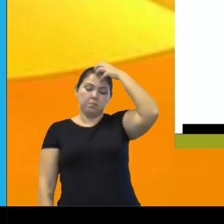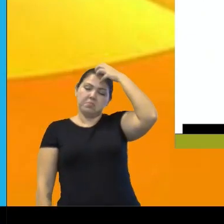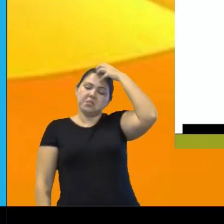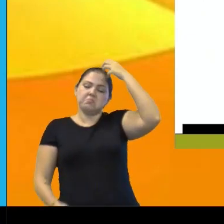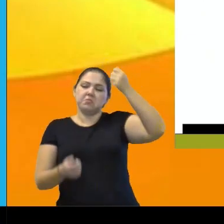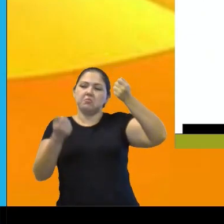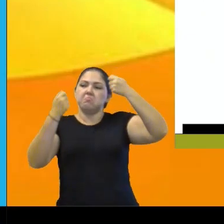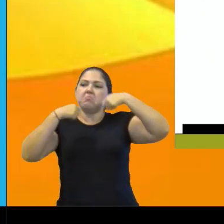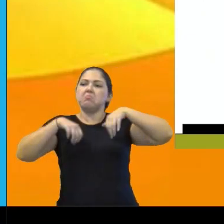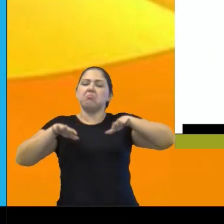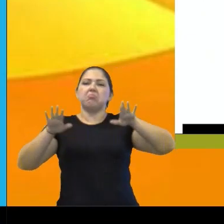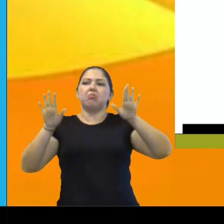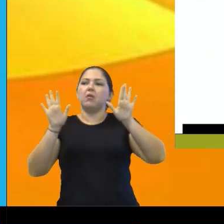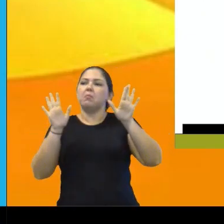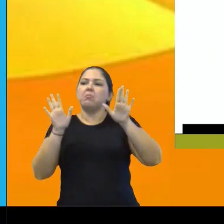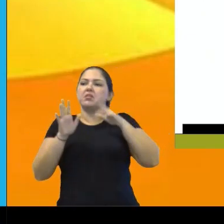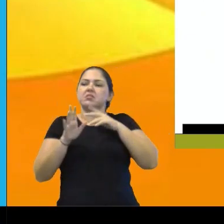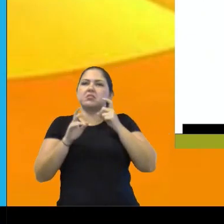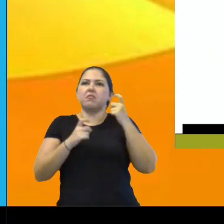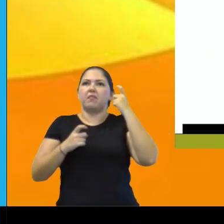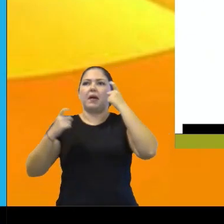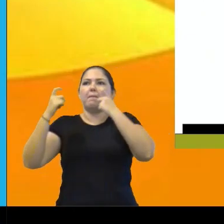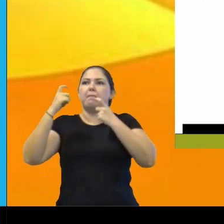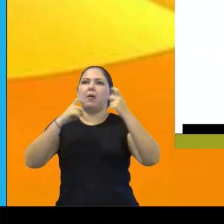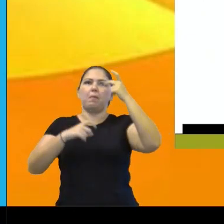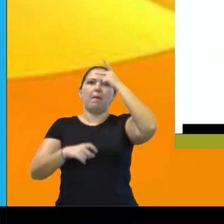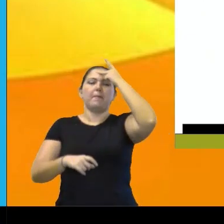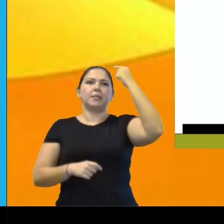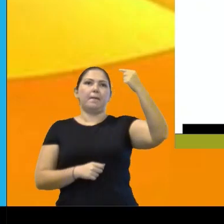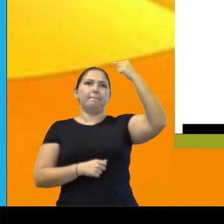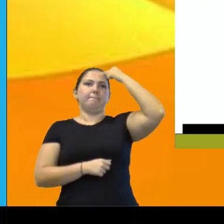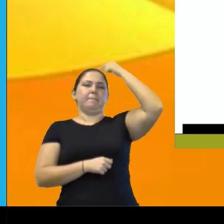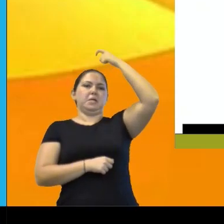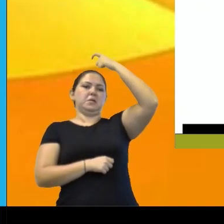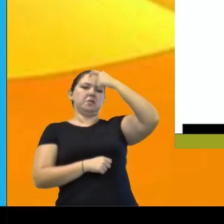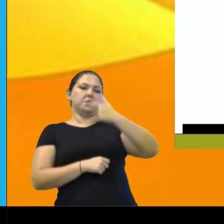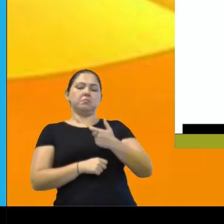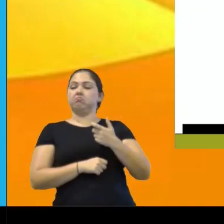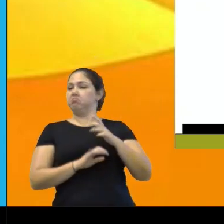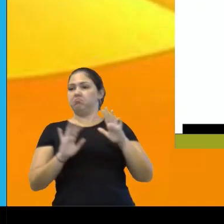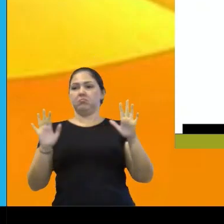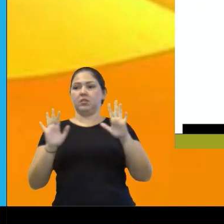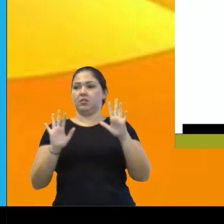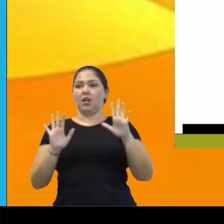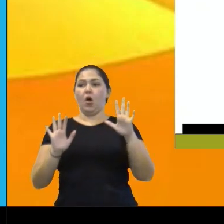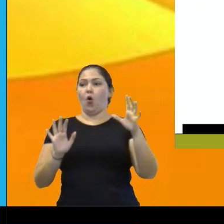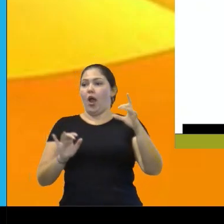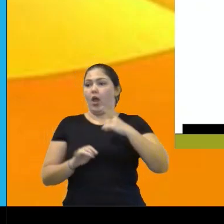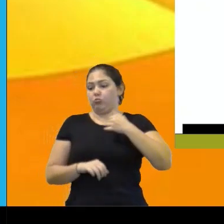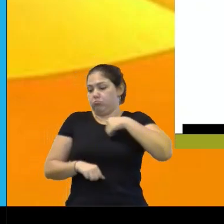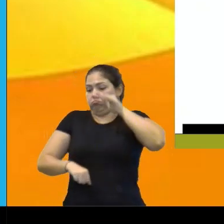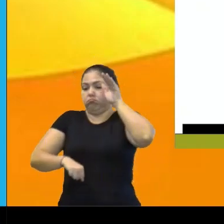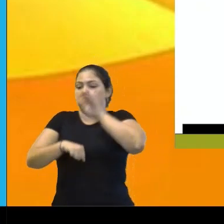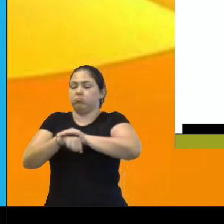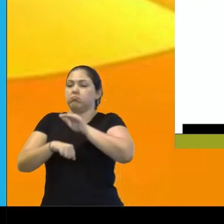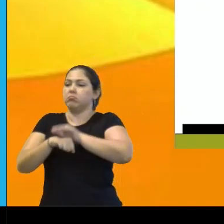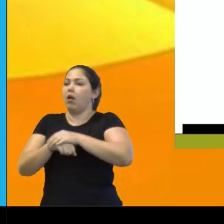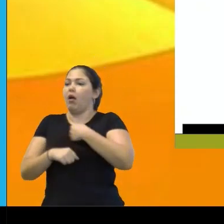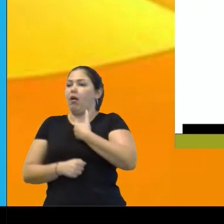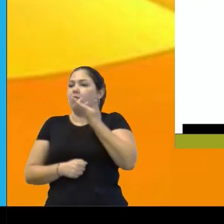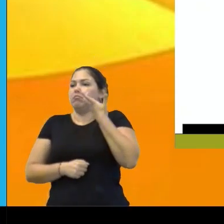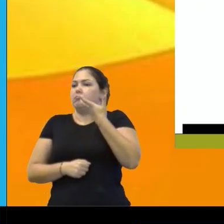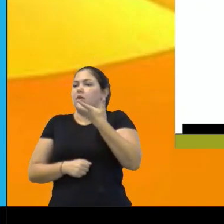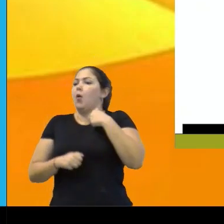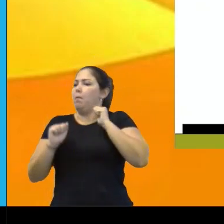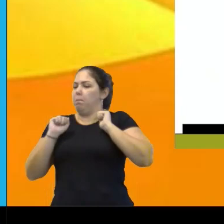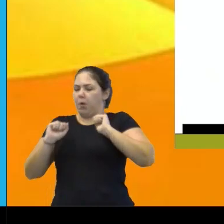leal. De fato, com uns poucos exemplos duros, poderá ser mais clemente do